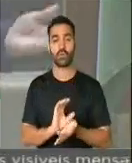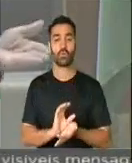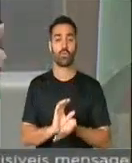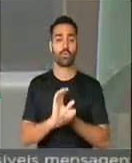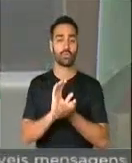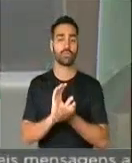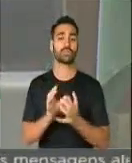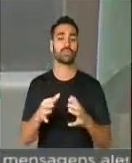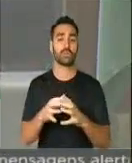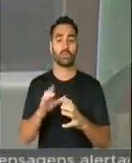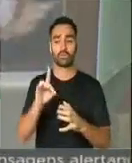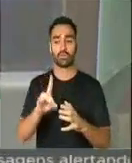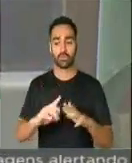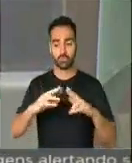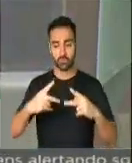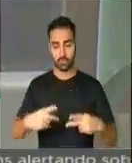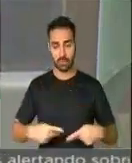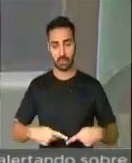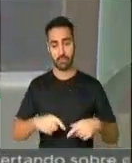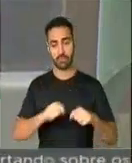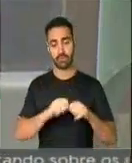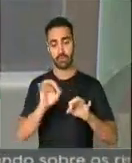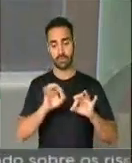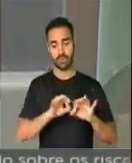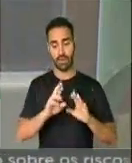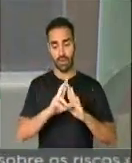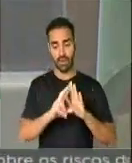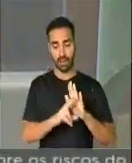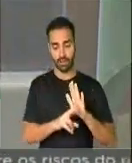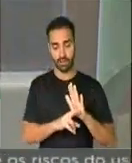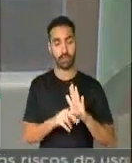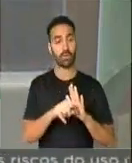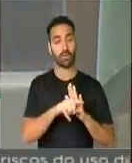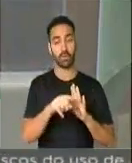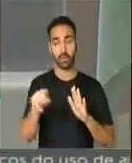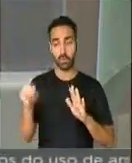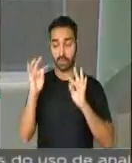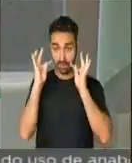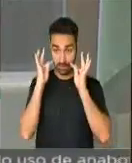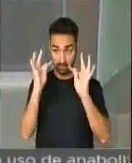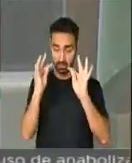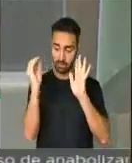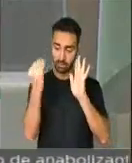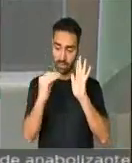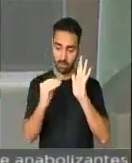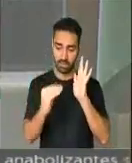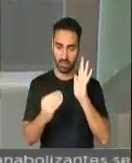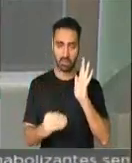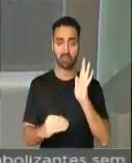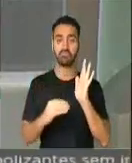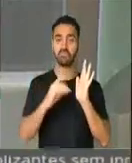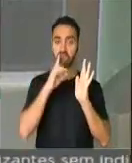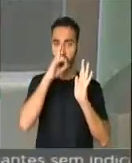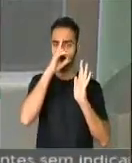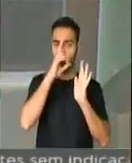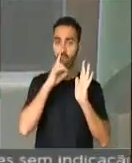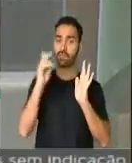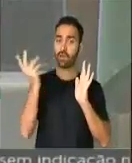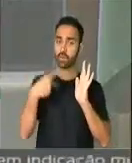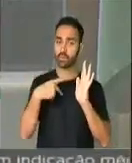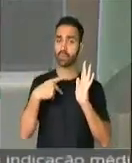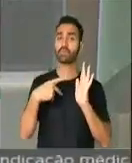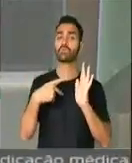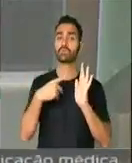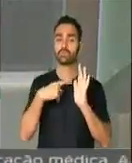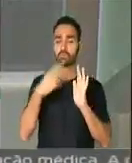deputado Bordalo, apresentou um relatório com muitas testemunhas, colocando a gravidade do fato e apontando para uma